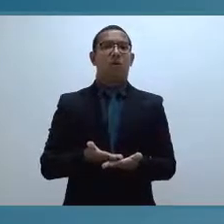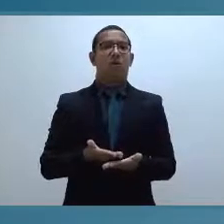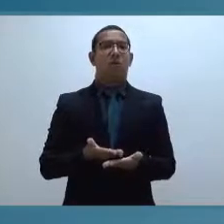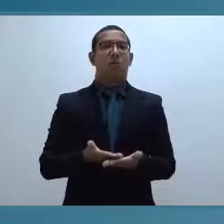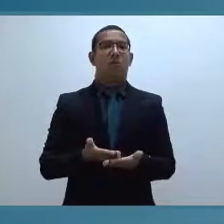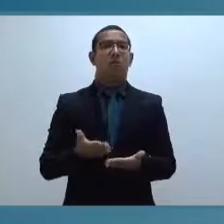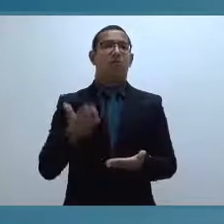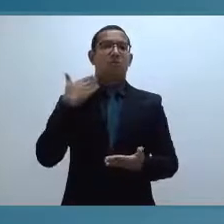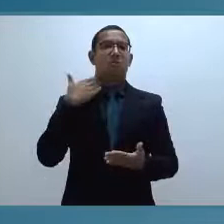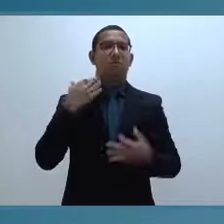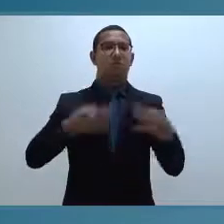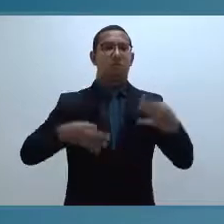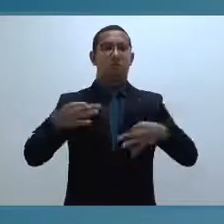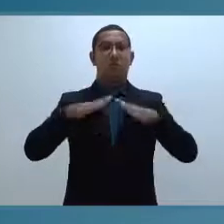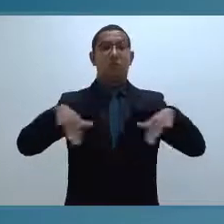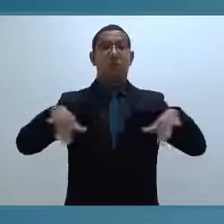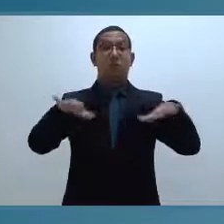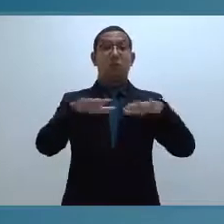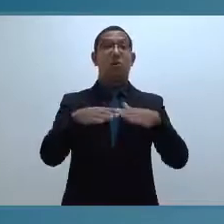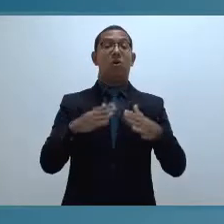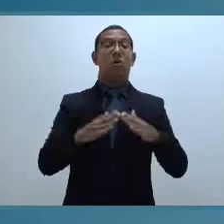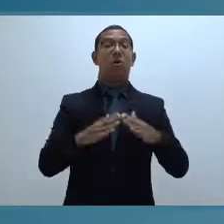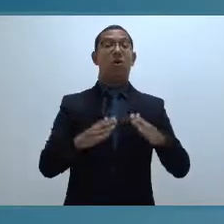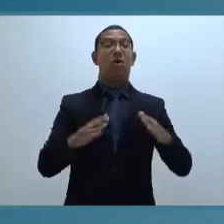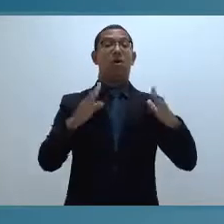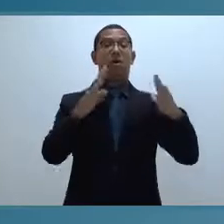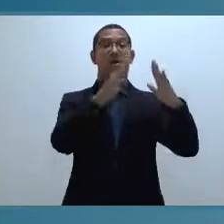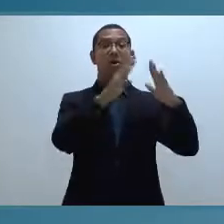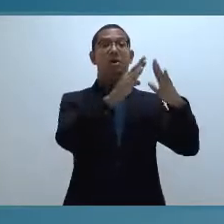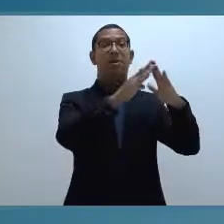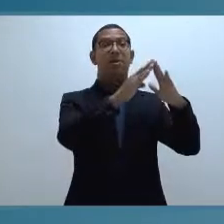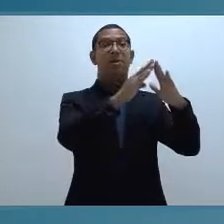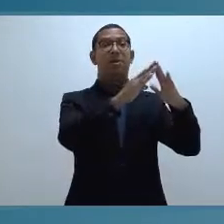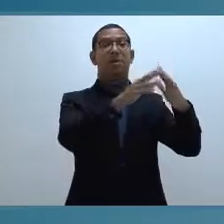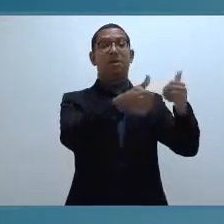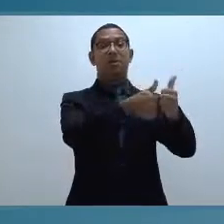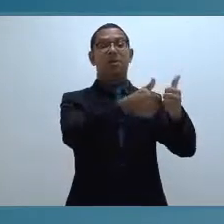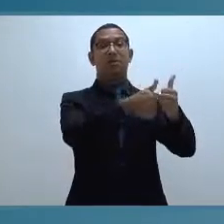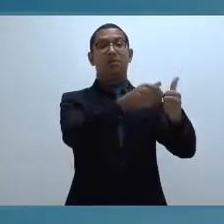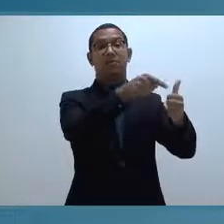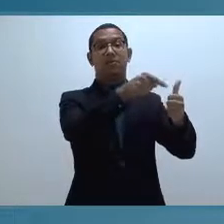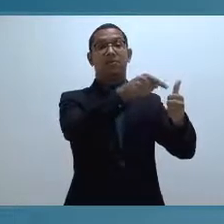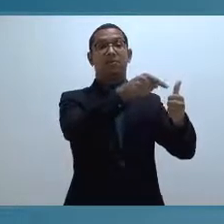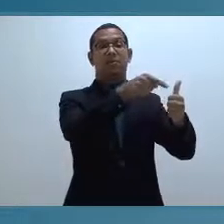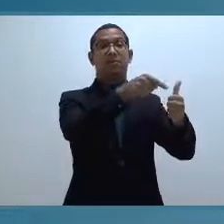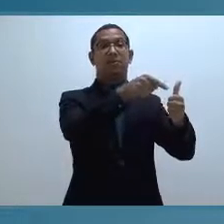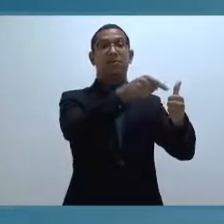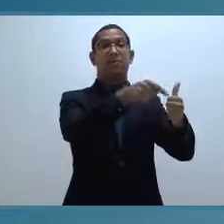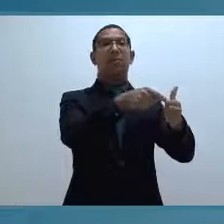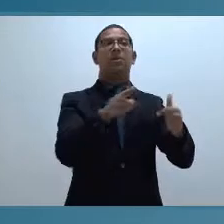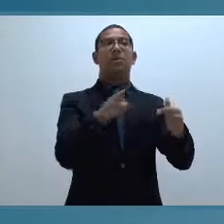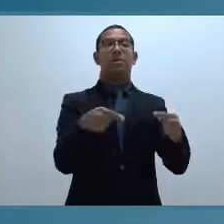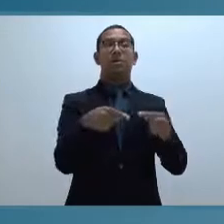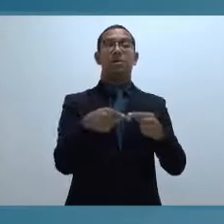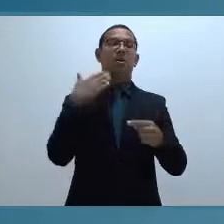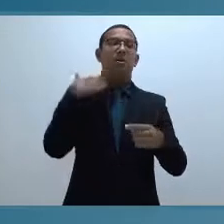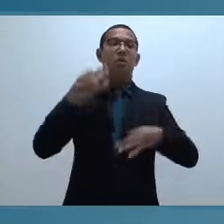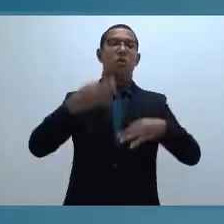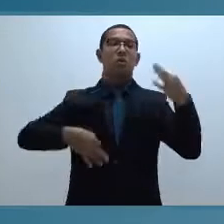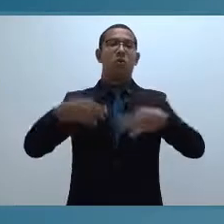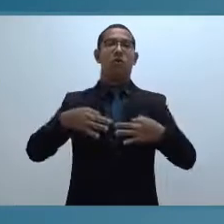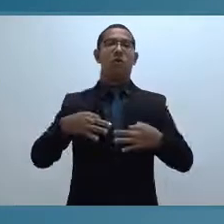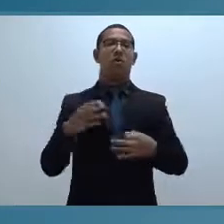magistrado, consigna que a residência na sede da respectiva jurisdição é dever do juiz e se